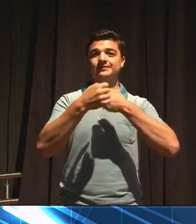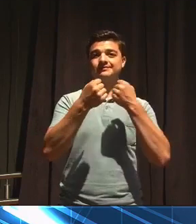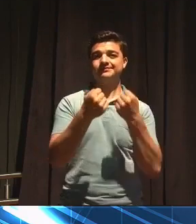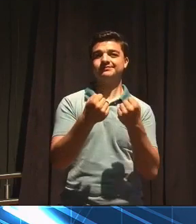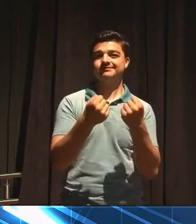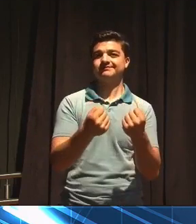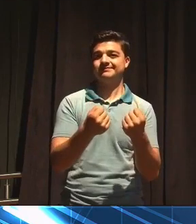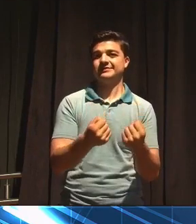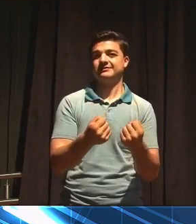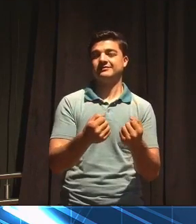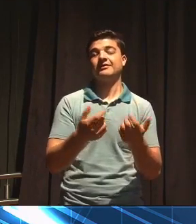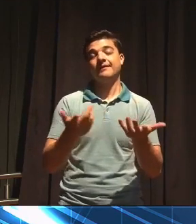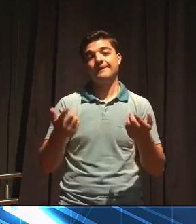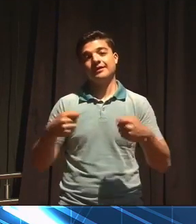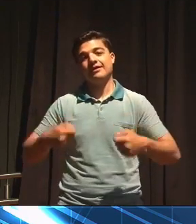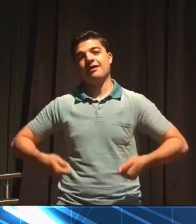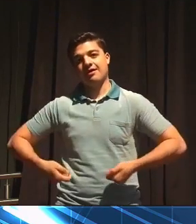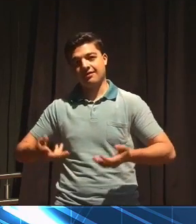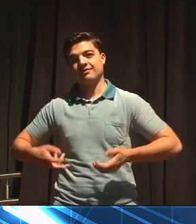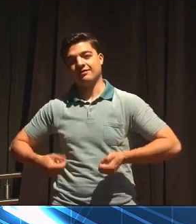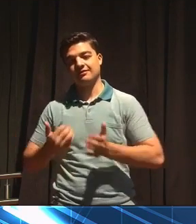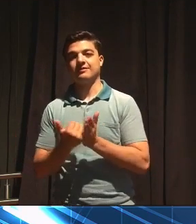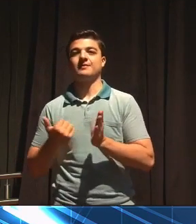vai refletir em custos.